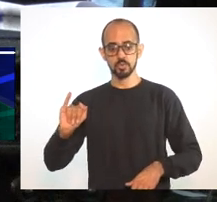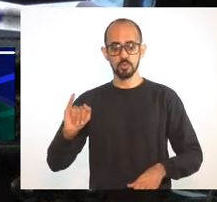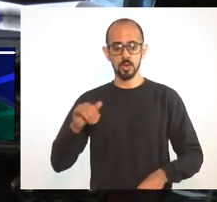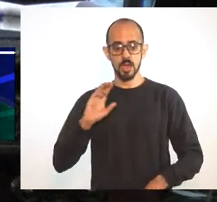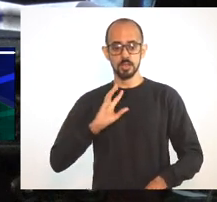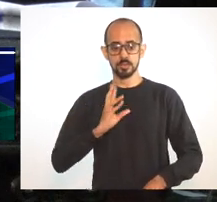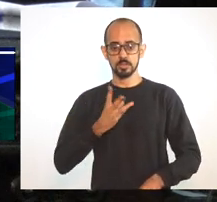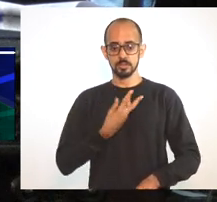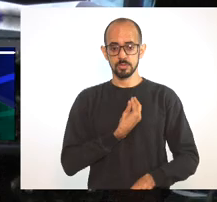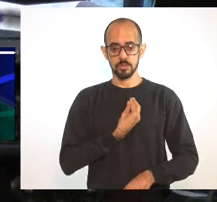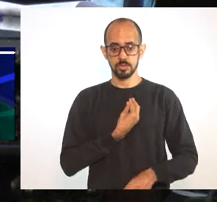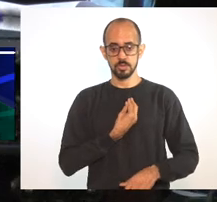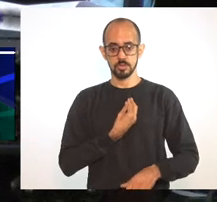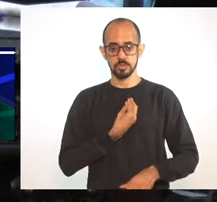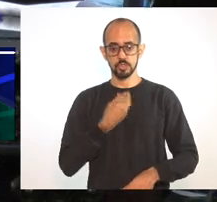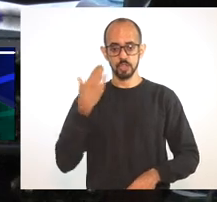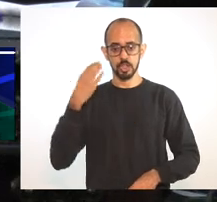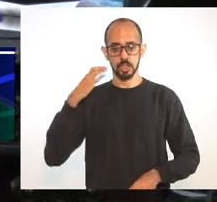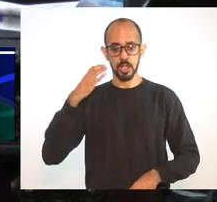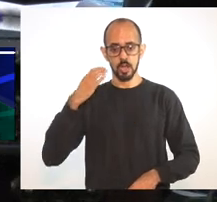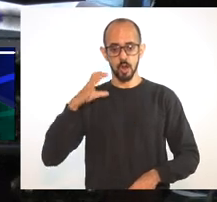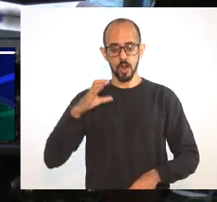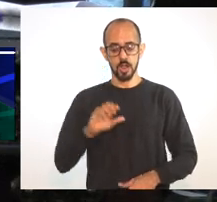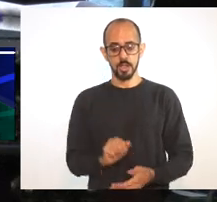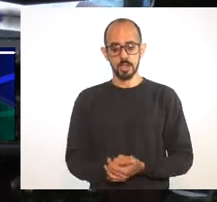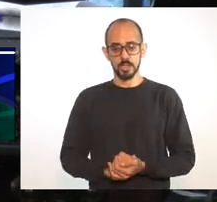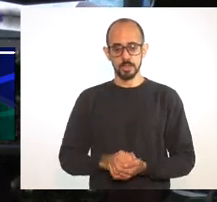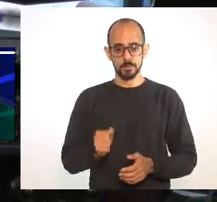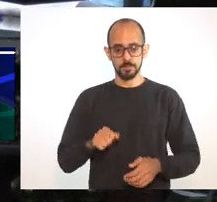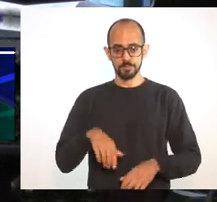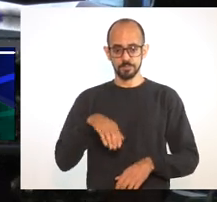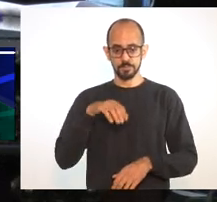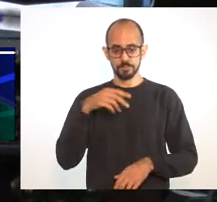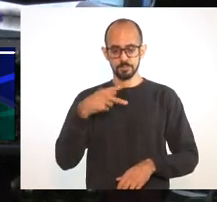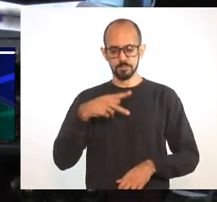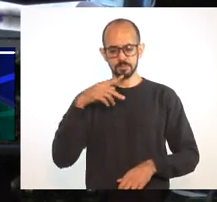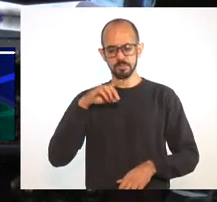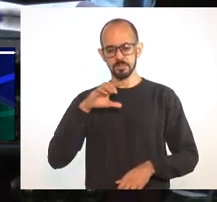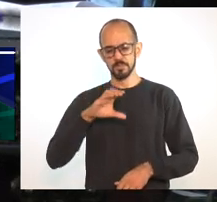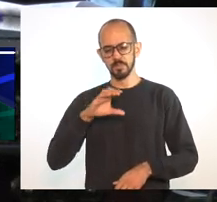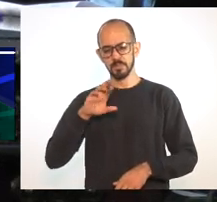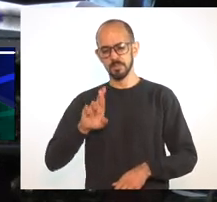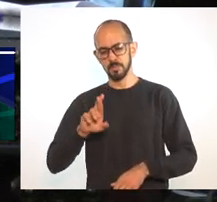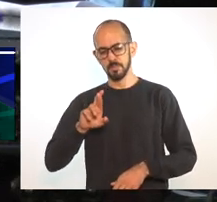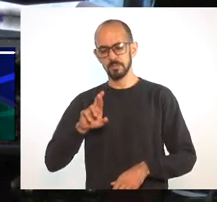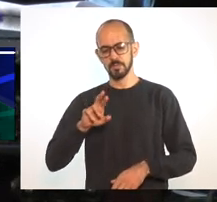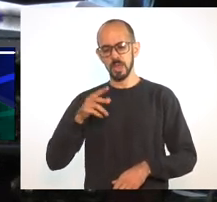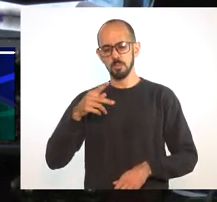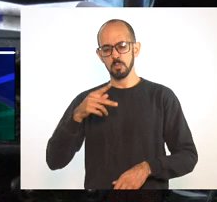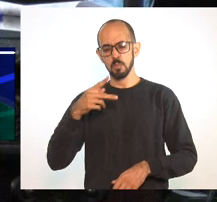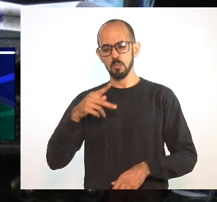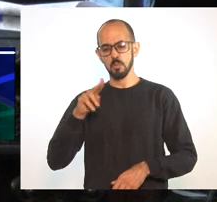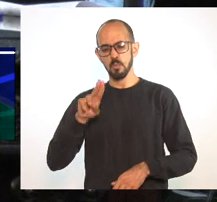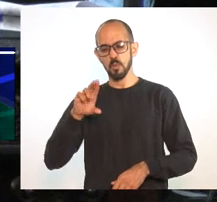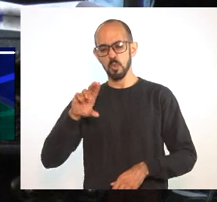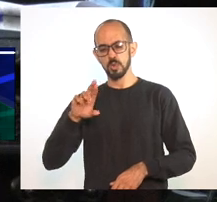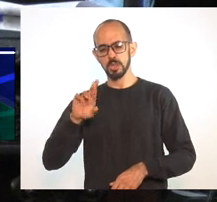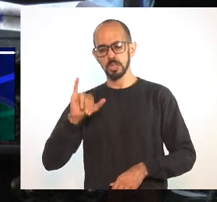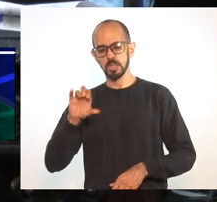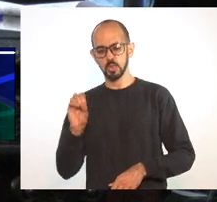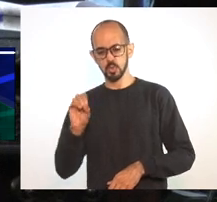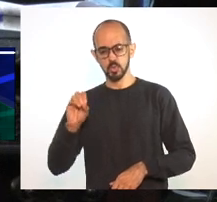Feminista Clementinas, DCE Raul Amaro da PUC-Rio, DCE da